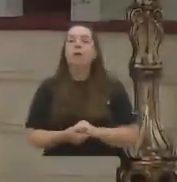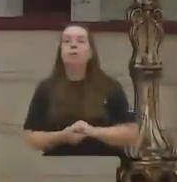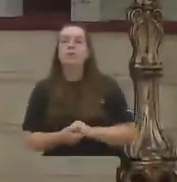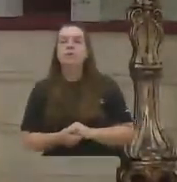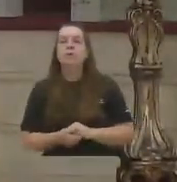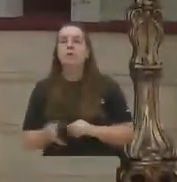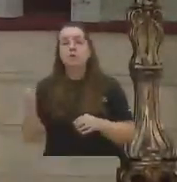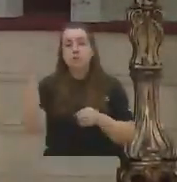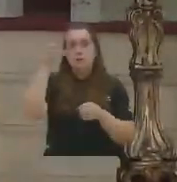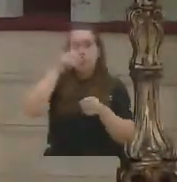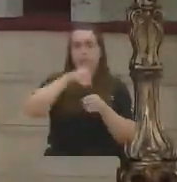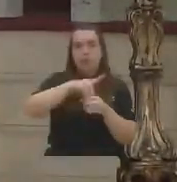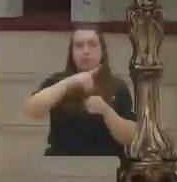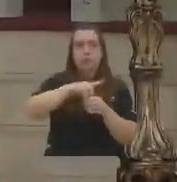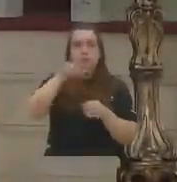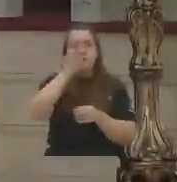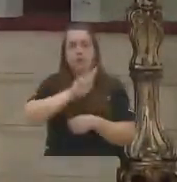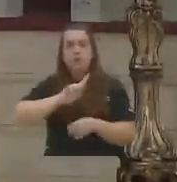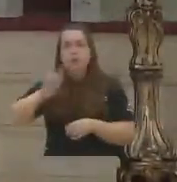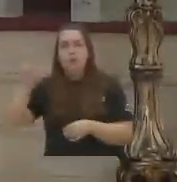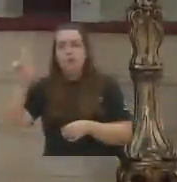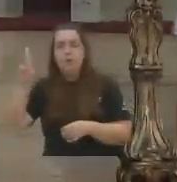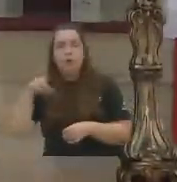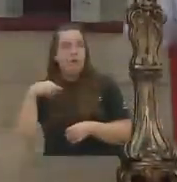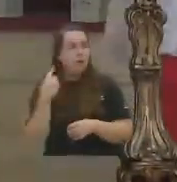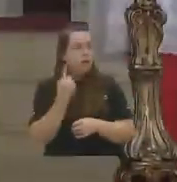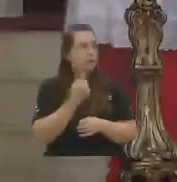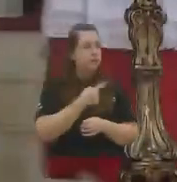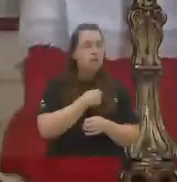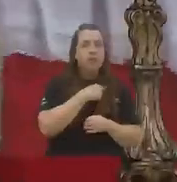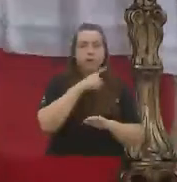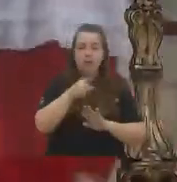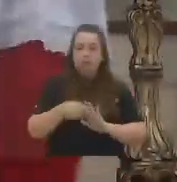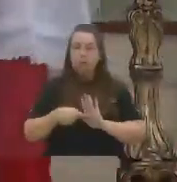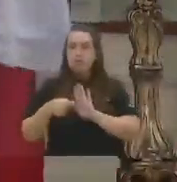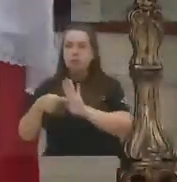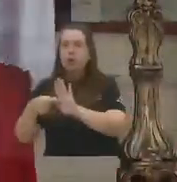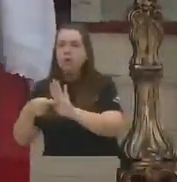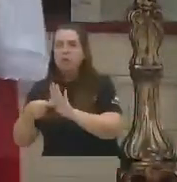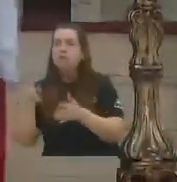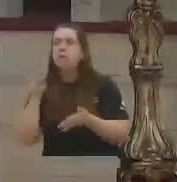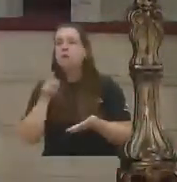Eu dízimo, Senhor,